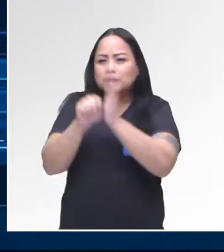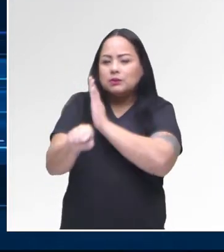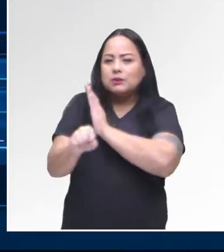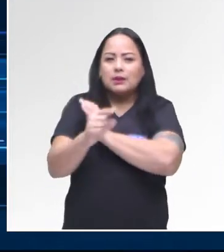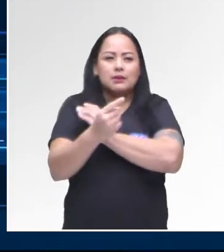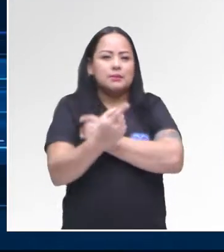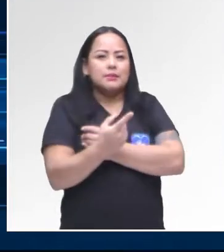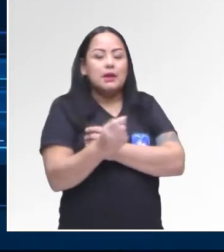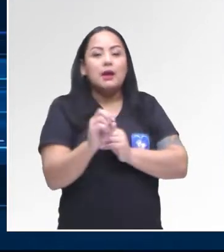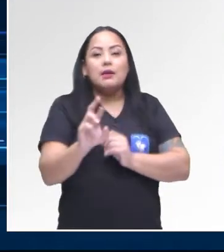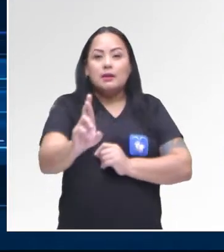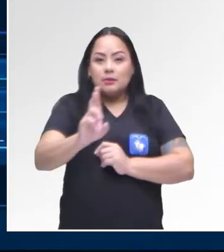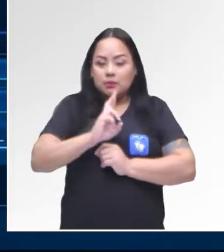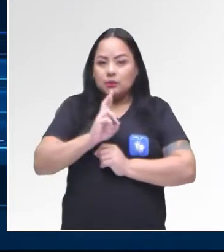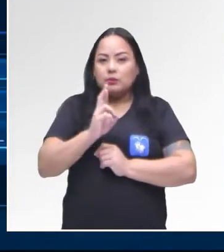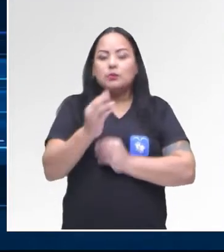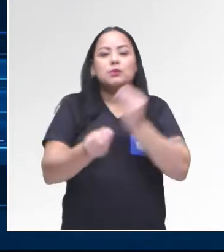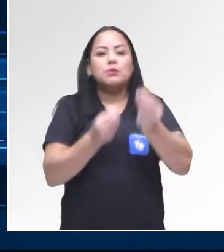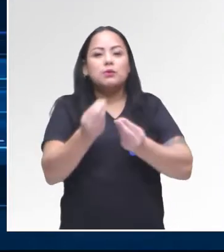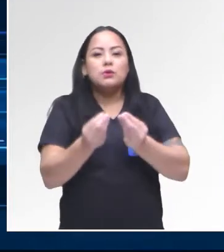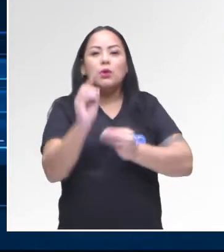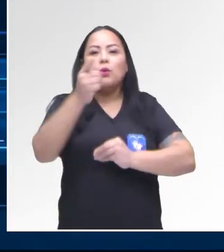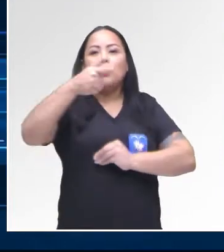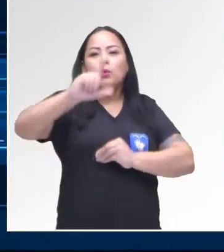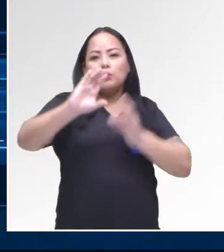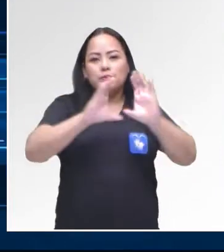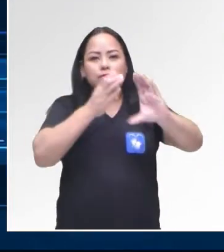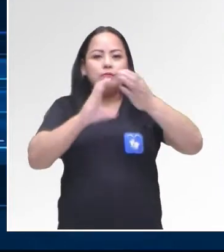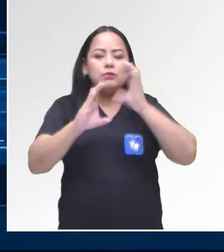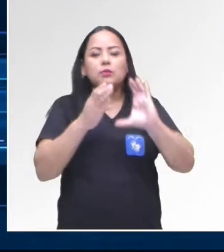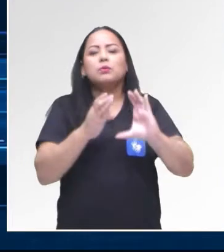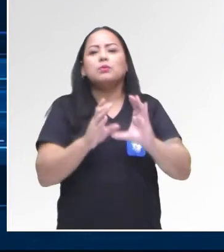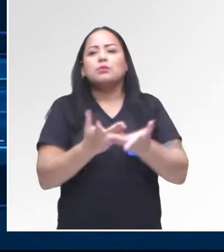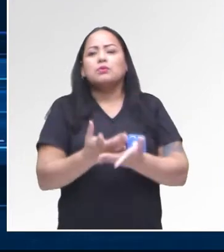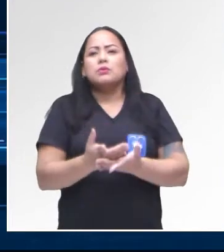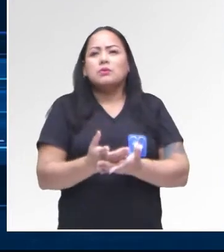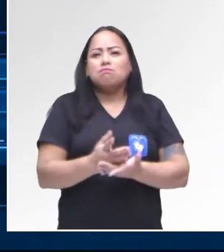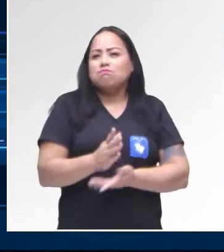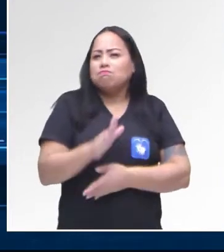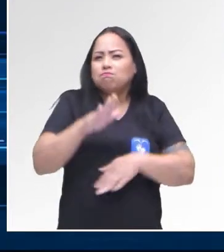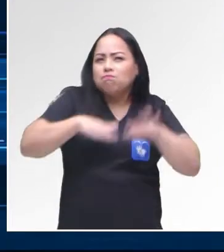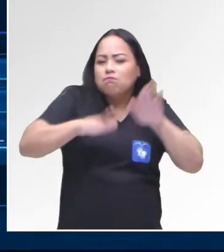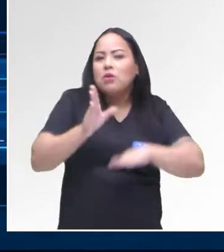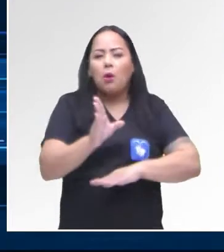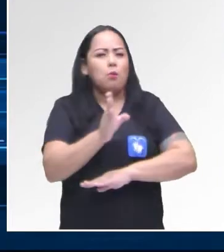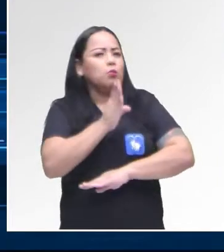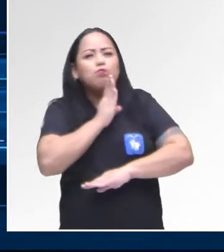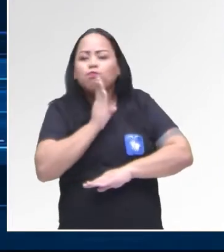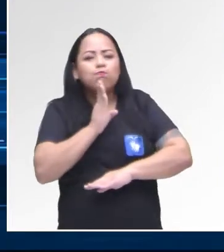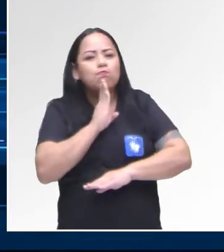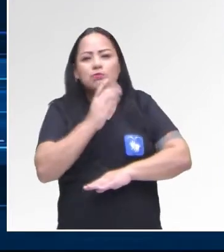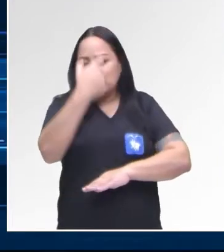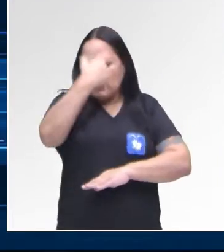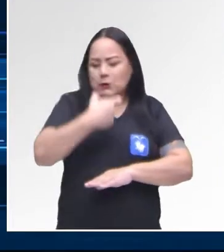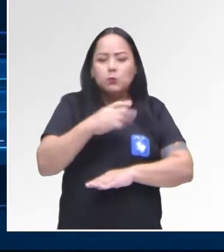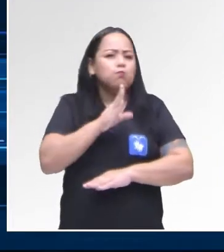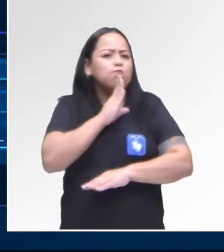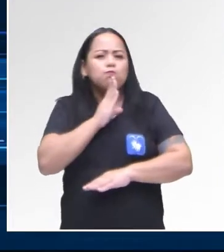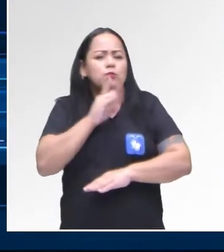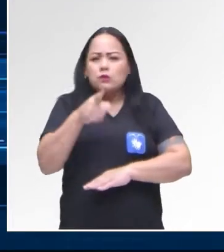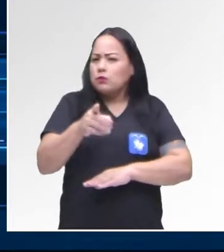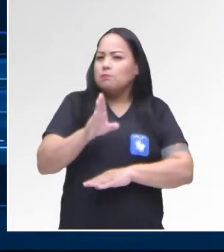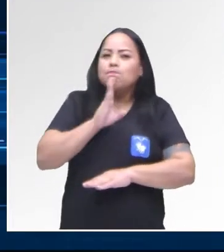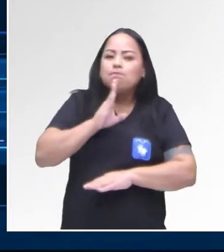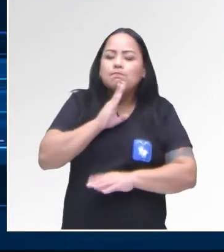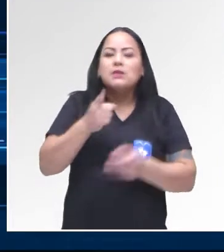certeza poderão apresentar outras que possivelmente você não conheça, que eu também não conheça. Então é uma